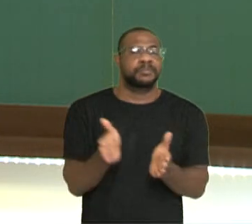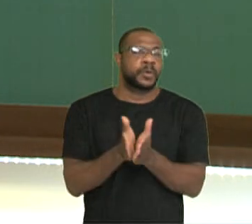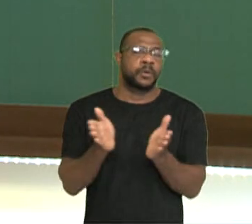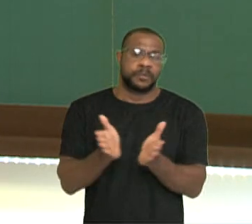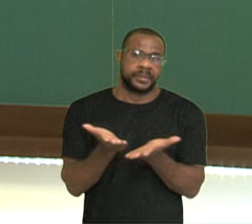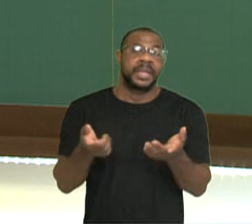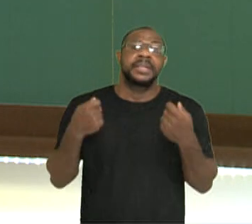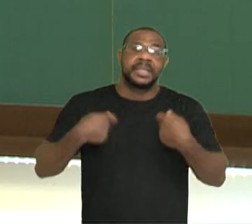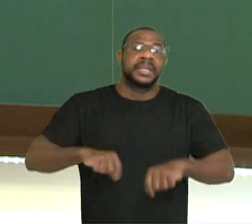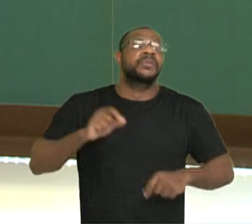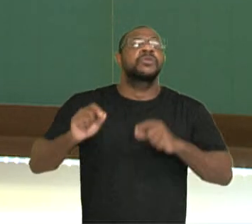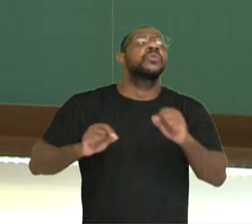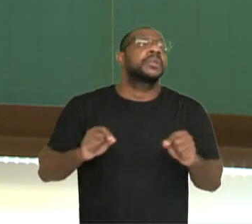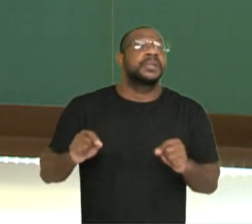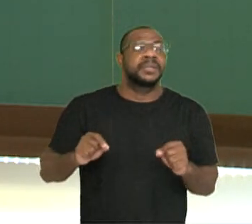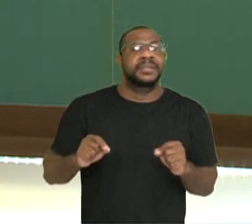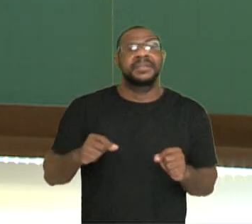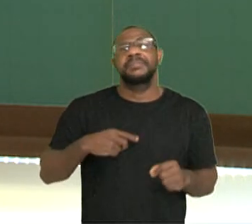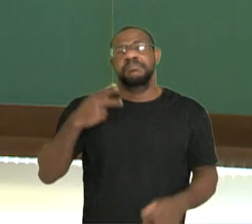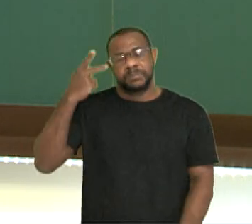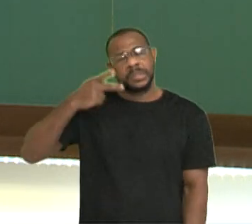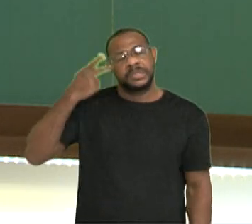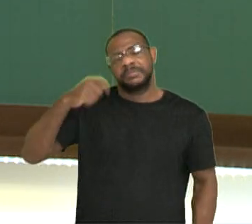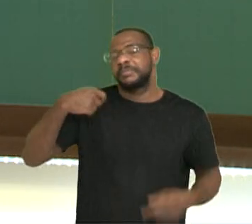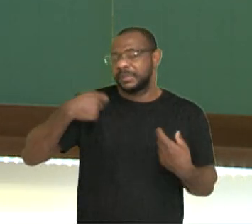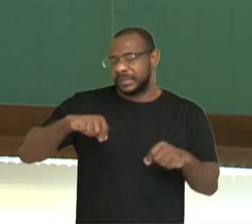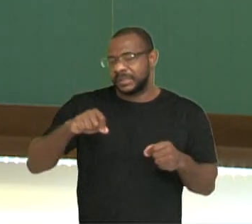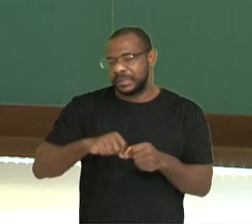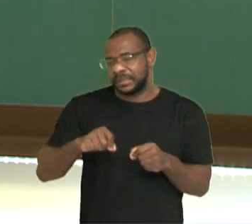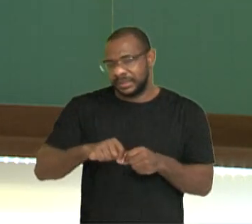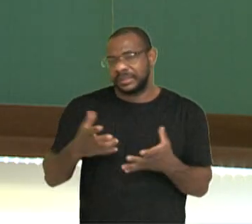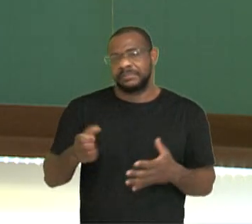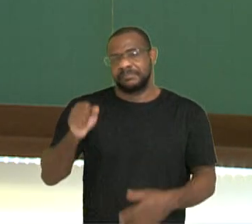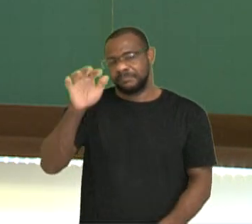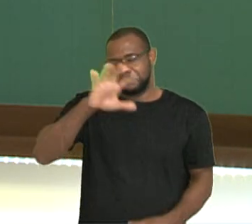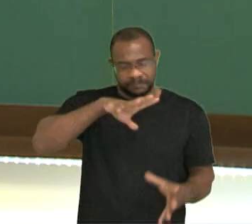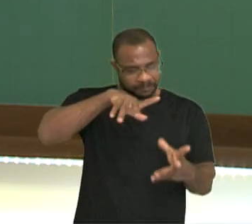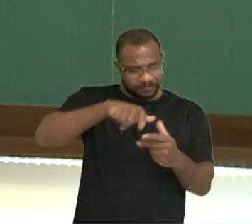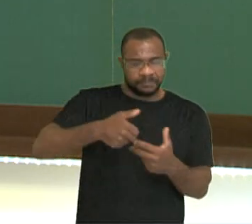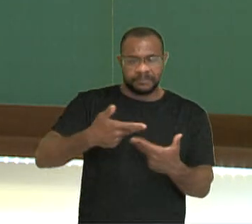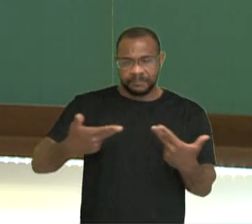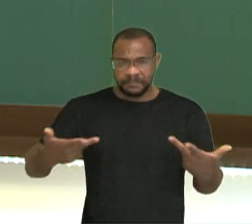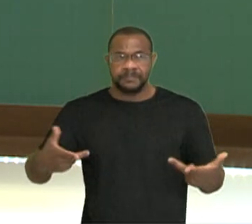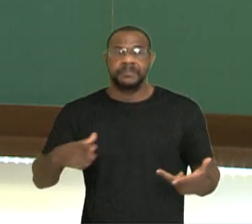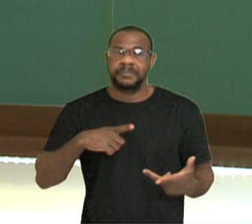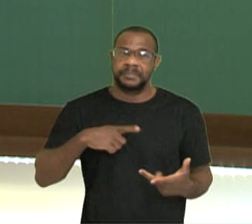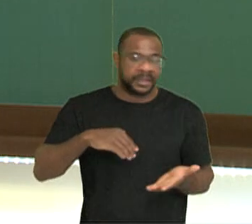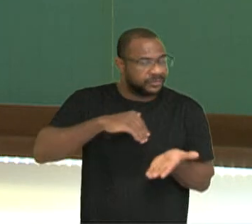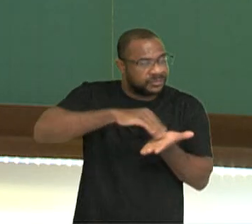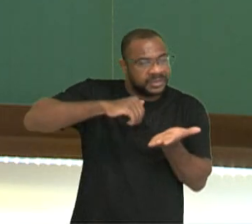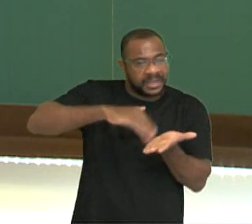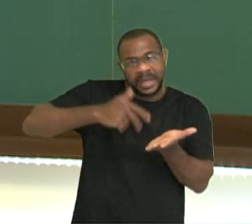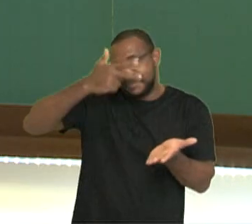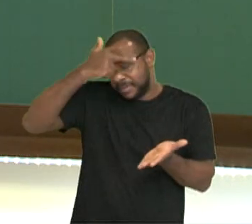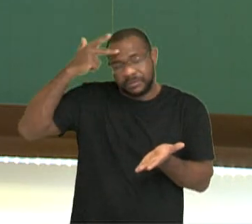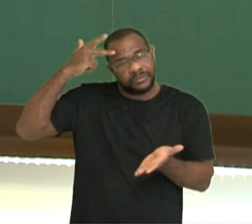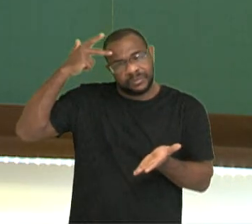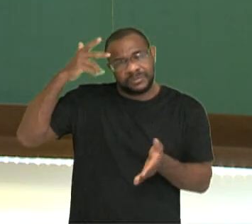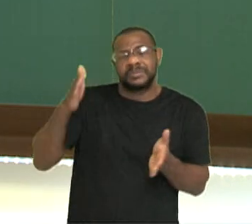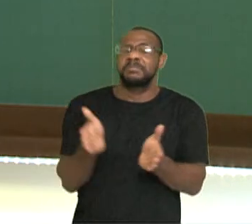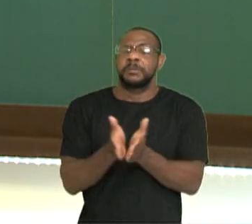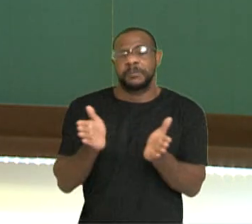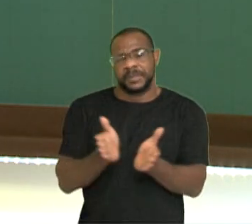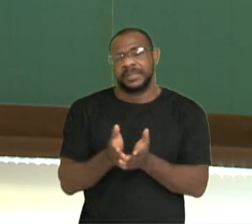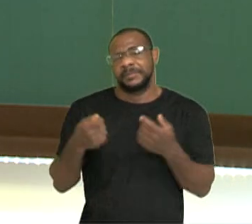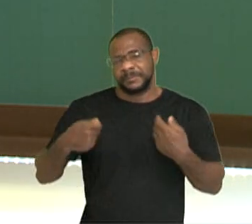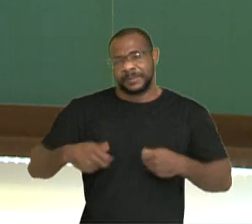A necessidade de muitas políticas públicas nacionais e internacionais para tirar a população mundial dessa situação